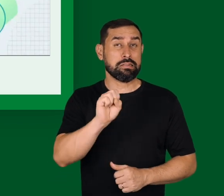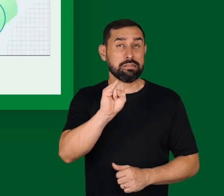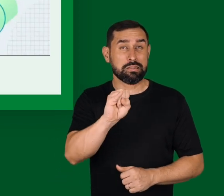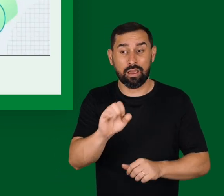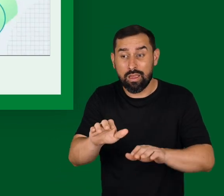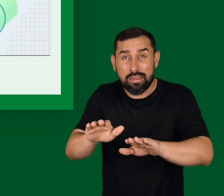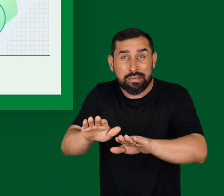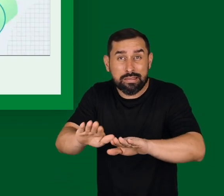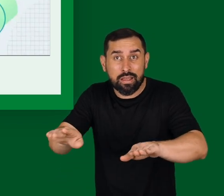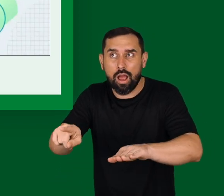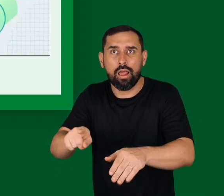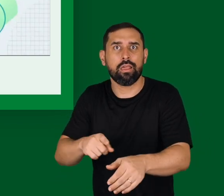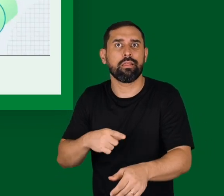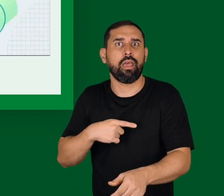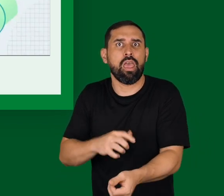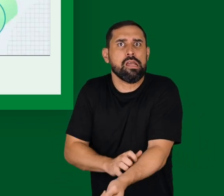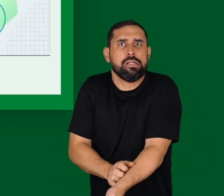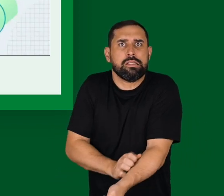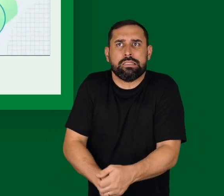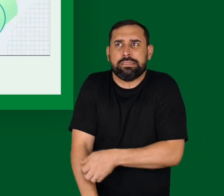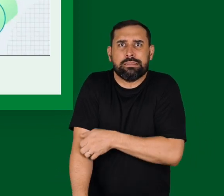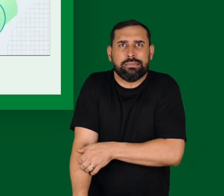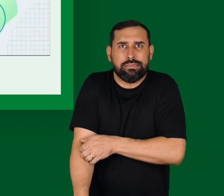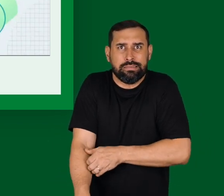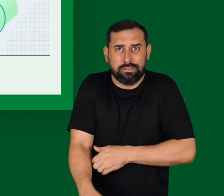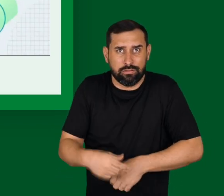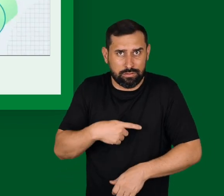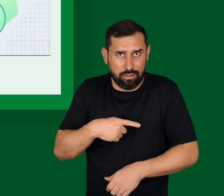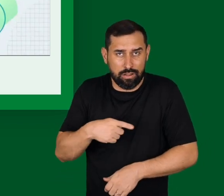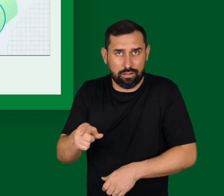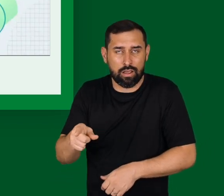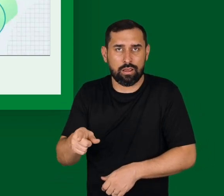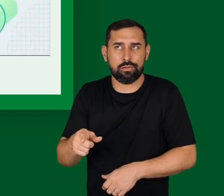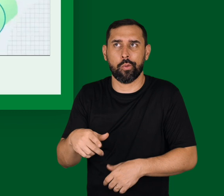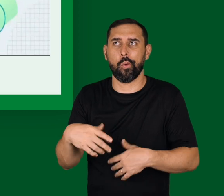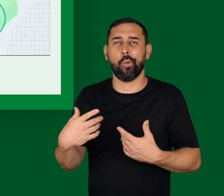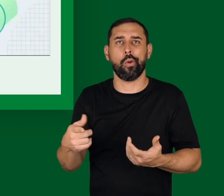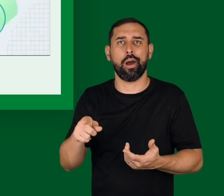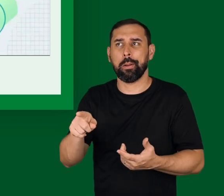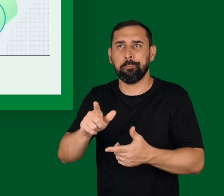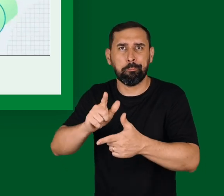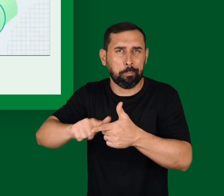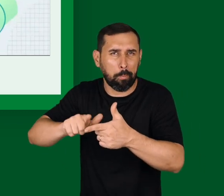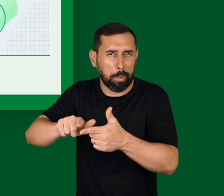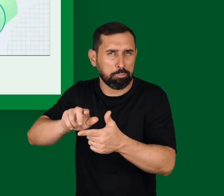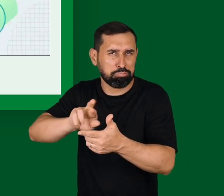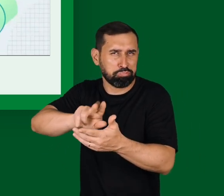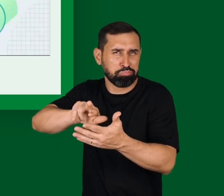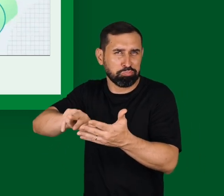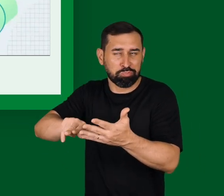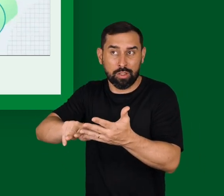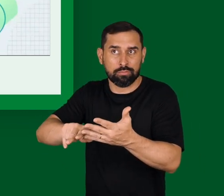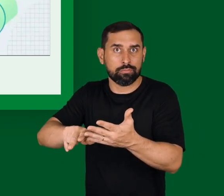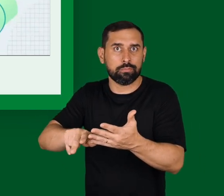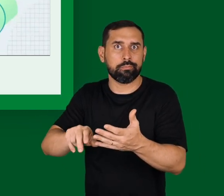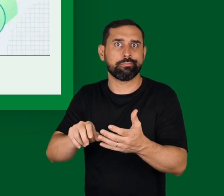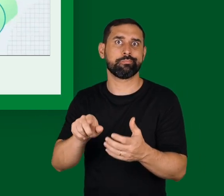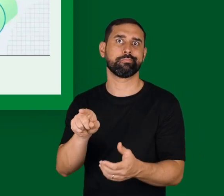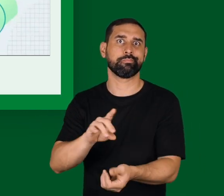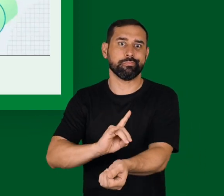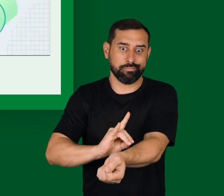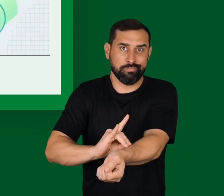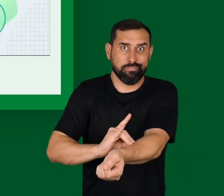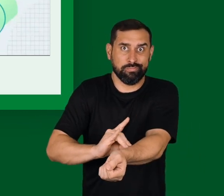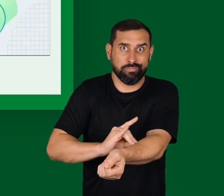Lembrar que nos casos de crianças com reações alérgicas, né, no caso do epiglotite, onde você vai utilizar